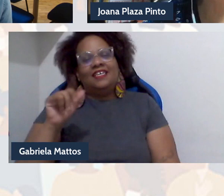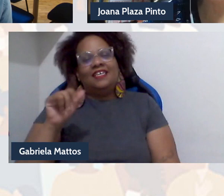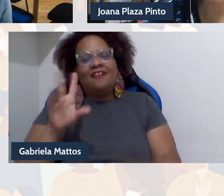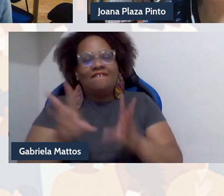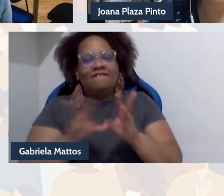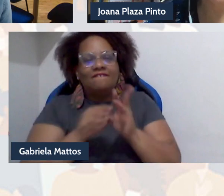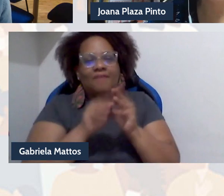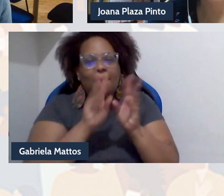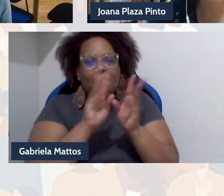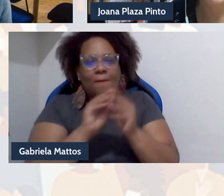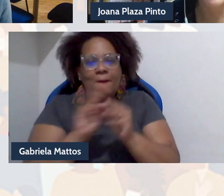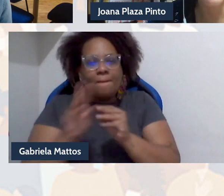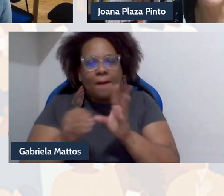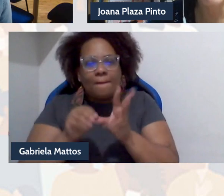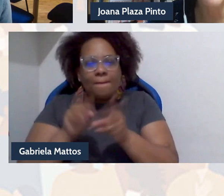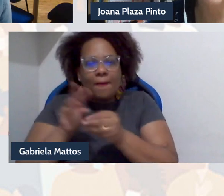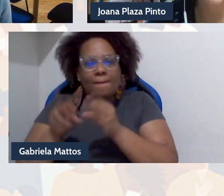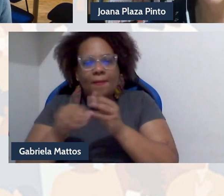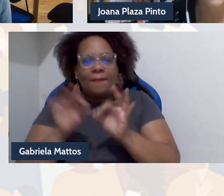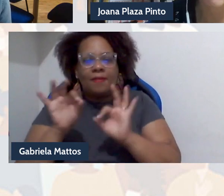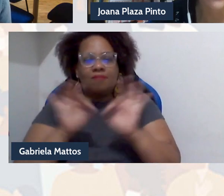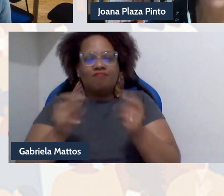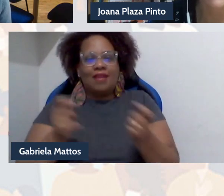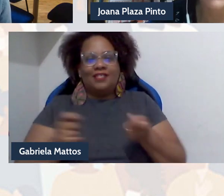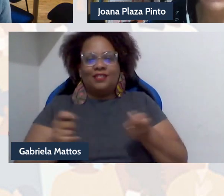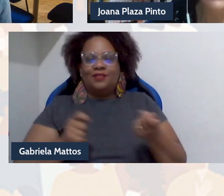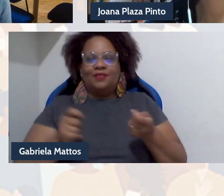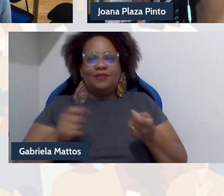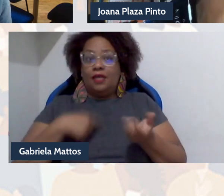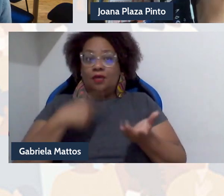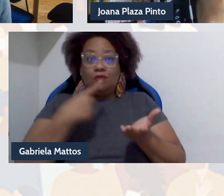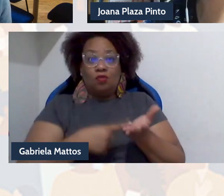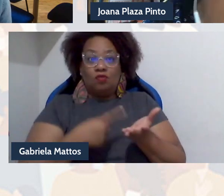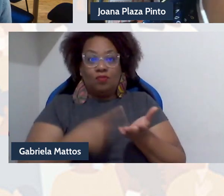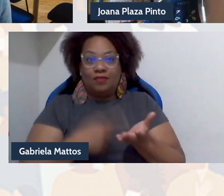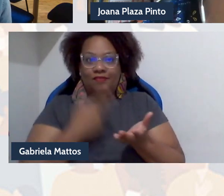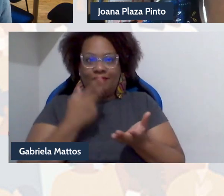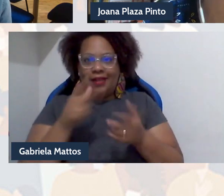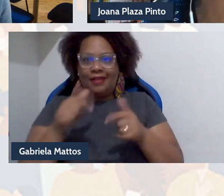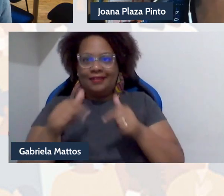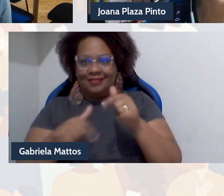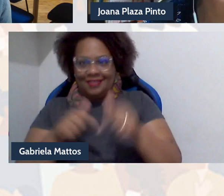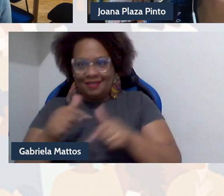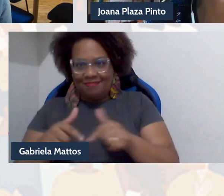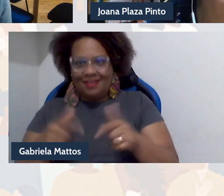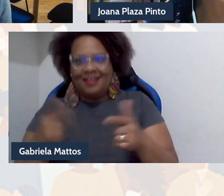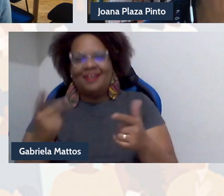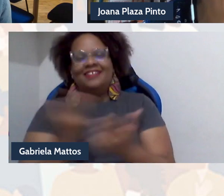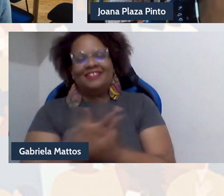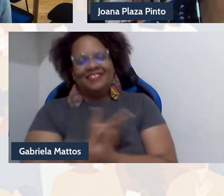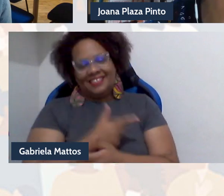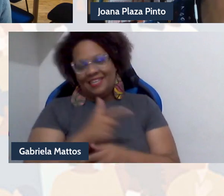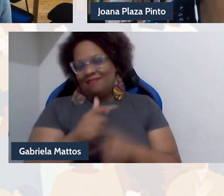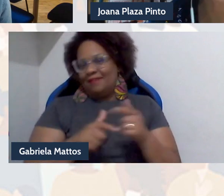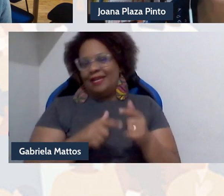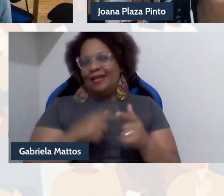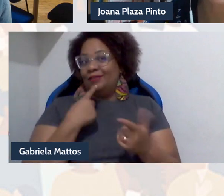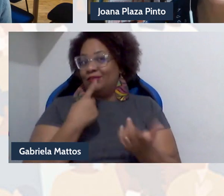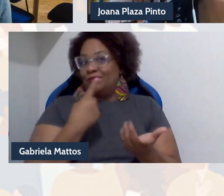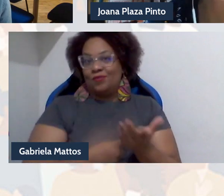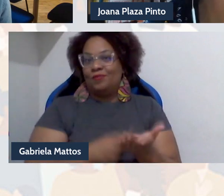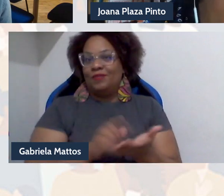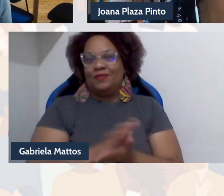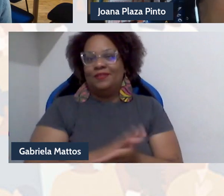não combinou que ia falar de trabalho e apareceu trabalho. A gente não combinou que ia falar de narrativa e apareceram